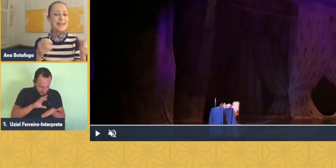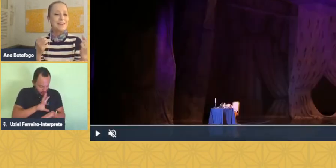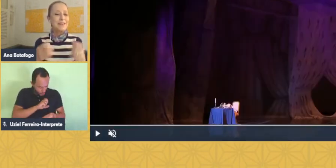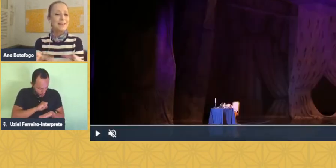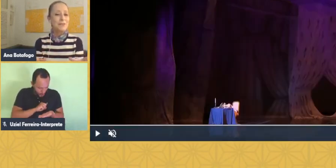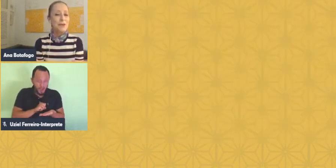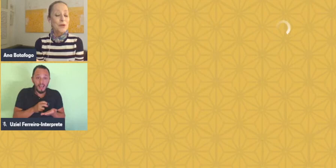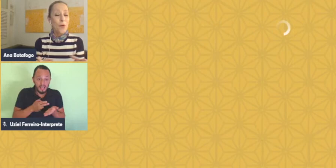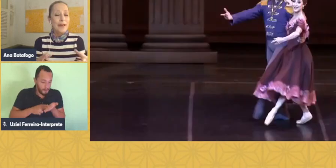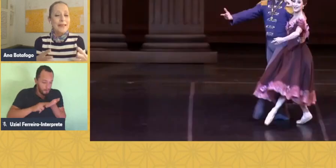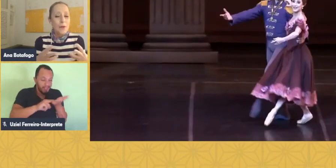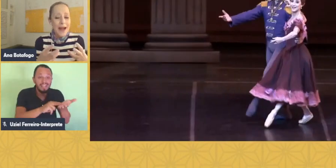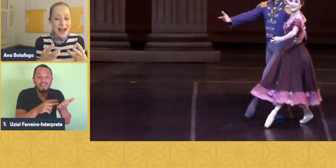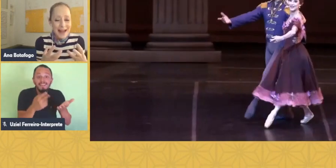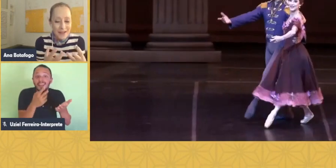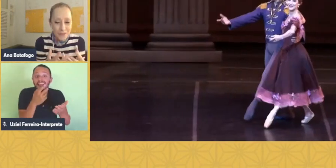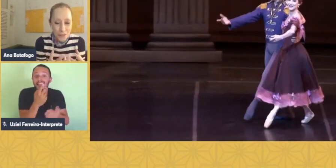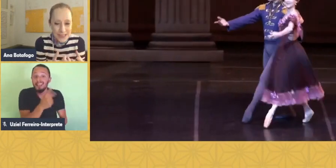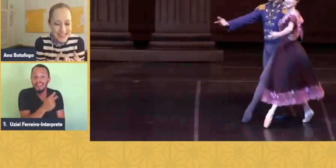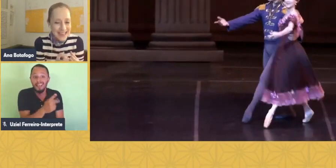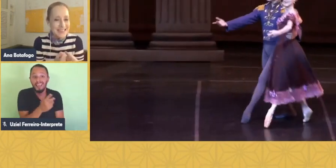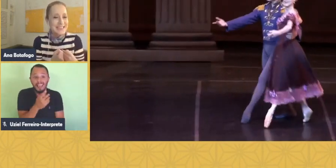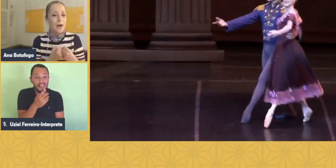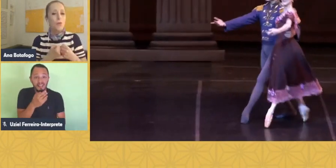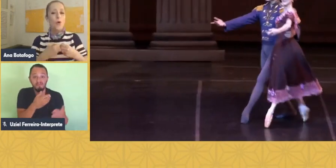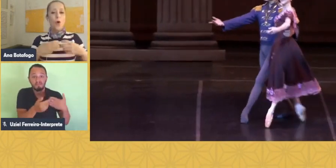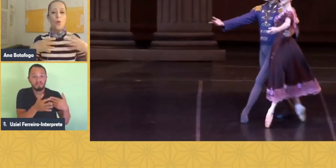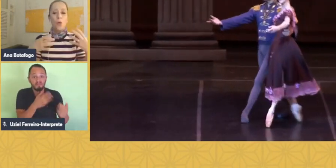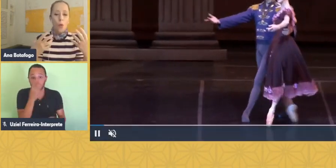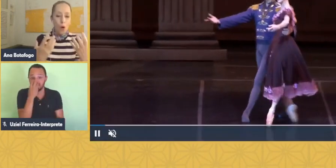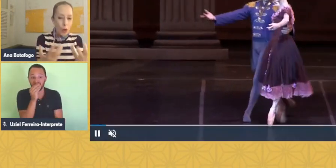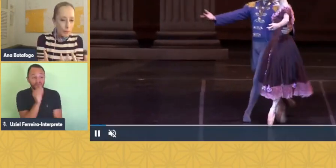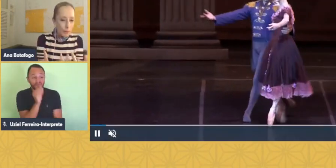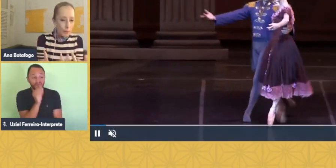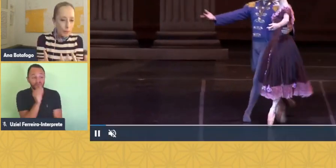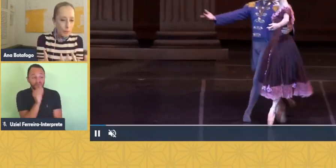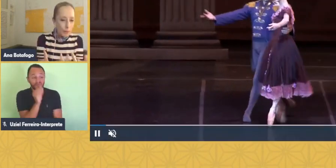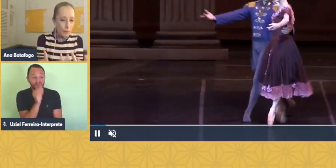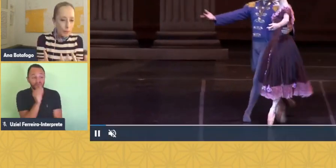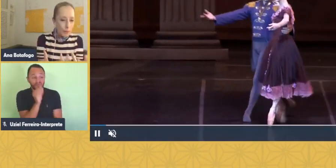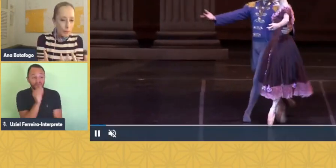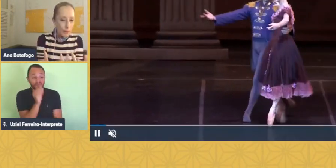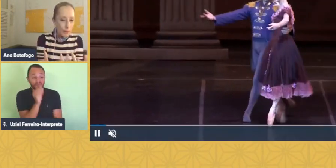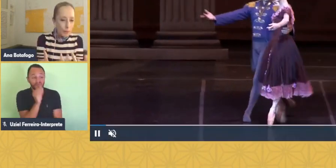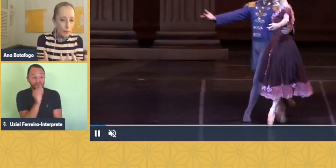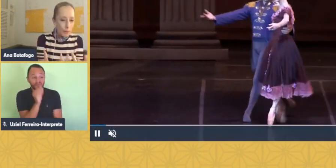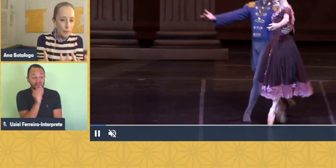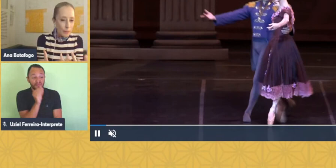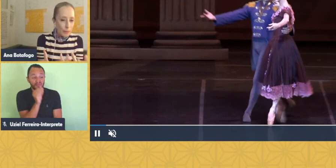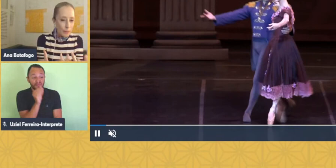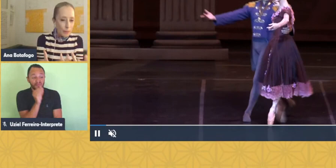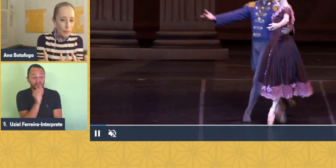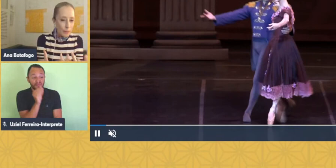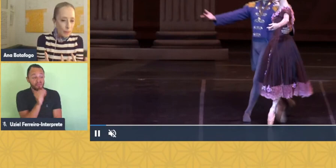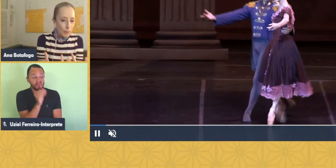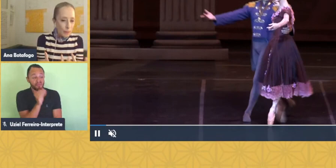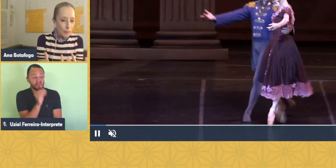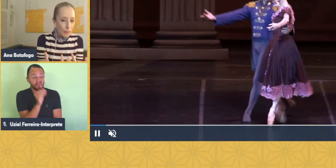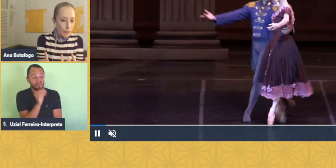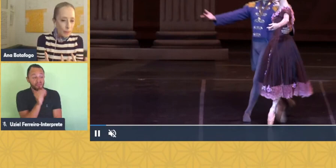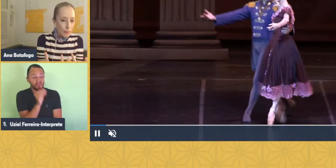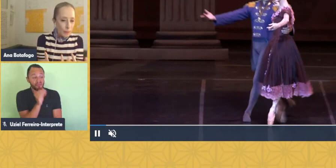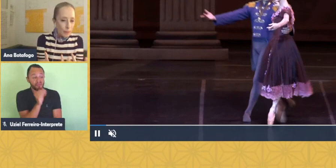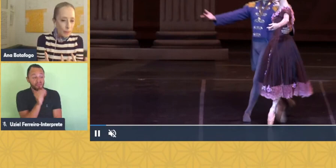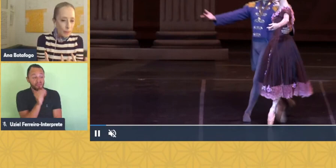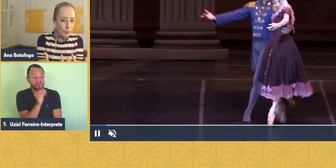não tava nem aí não ligou então a a frustração o corpo que que mostra essa frustração